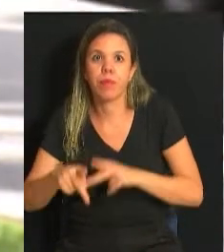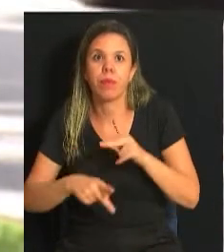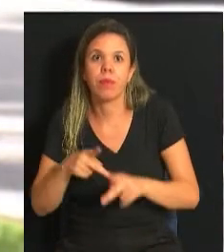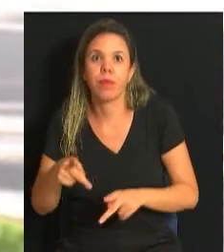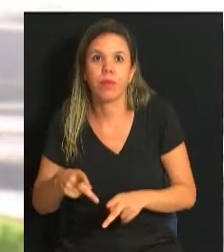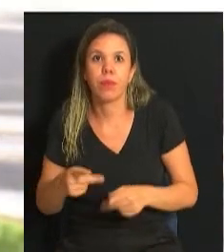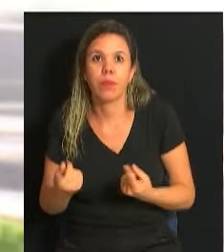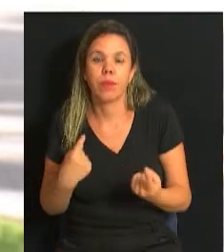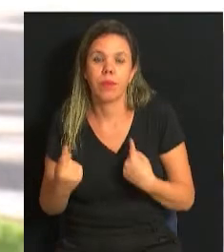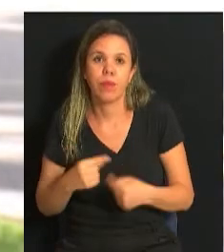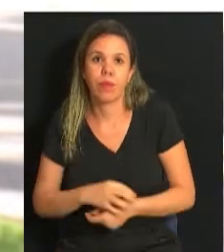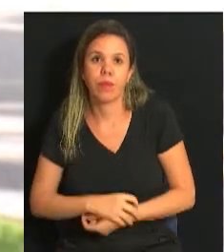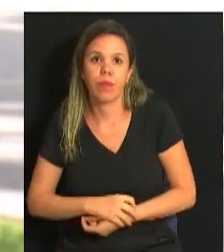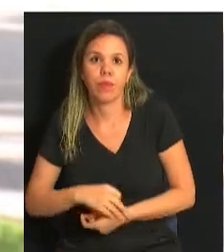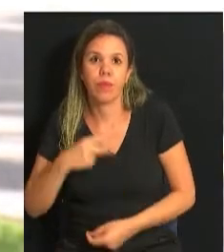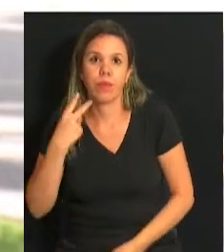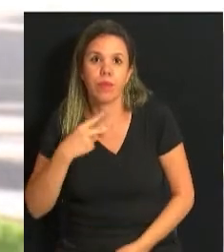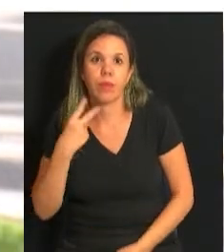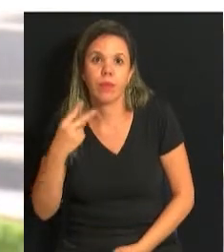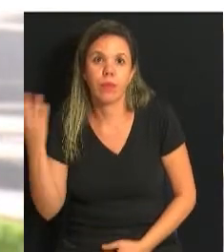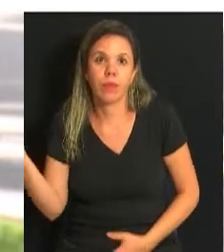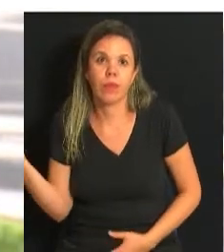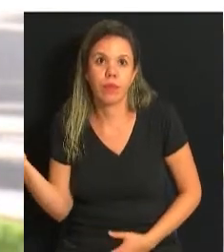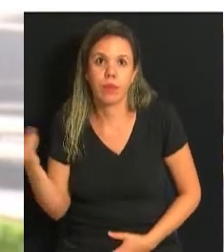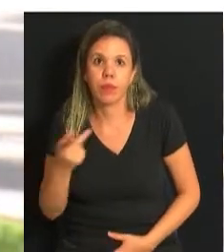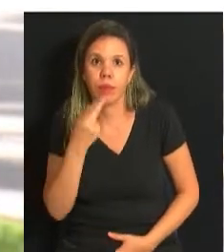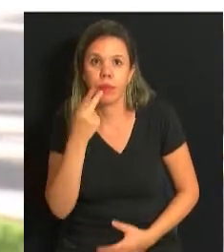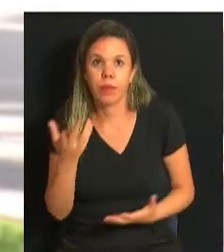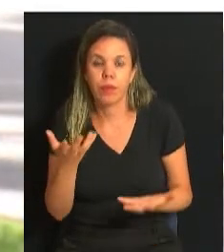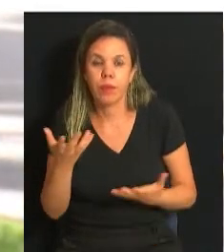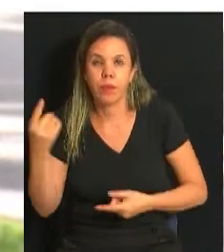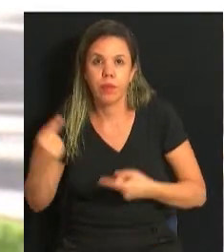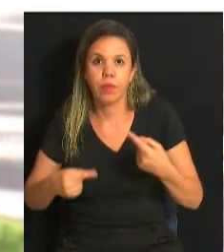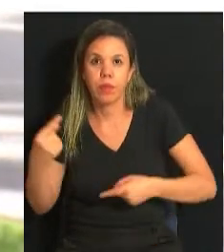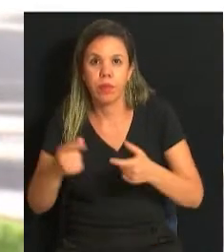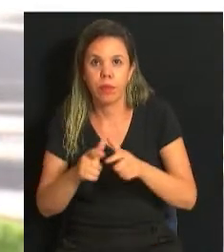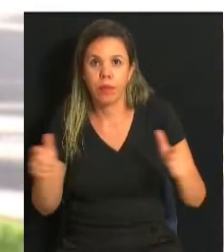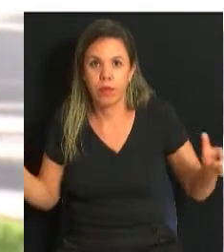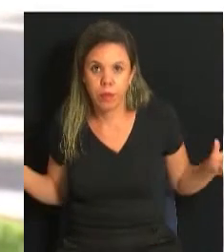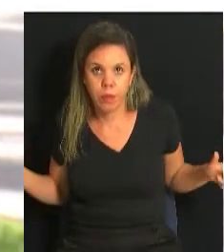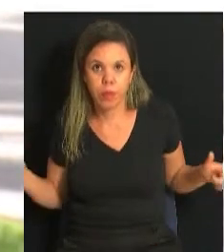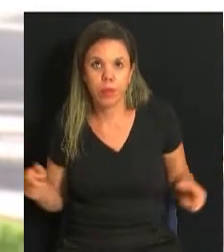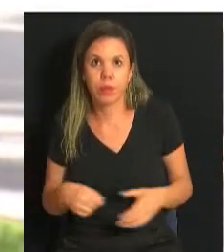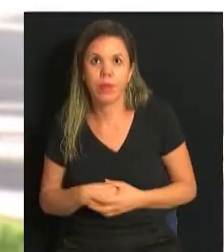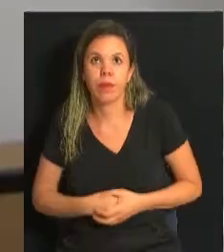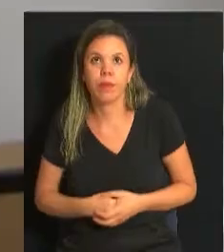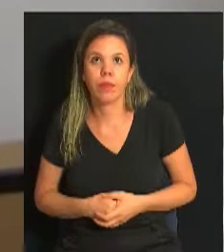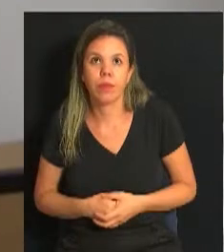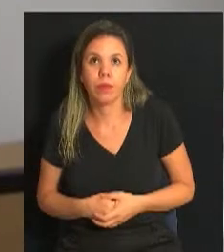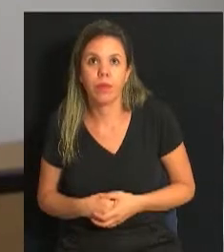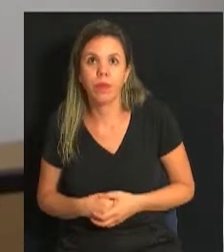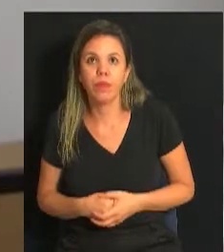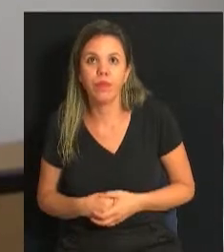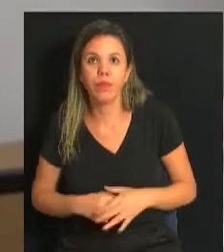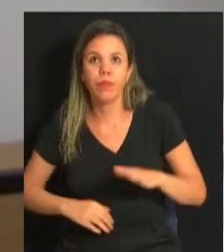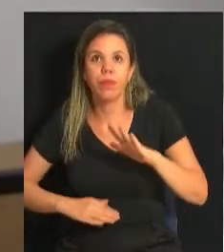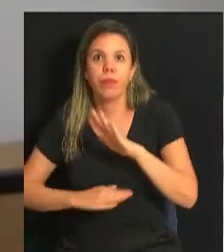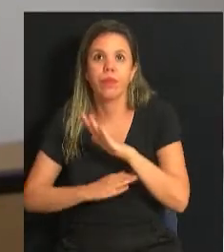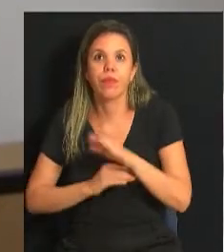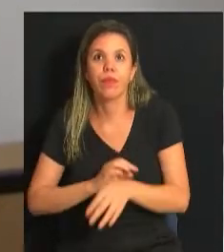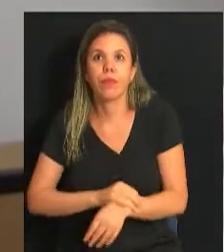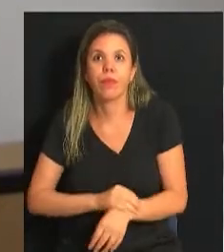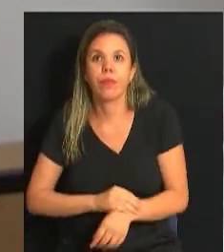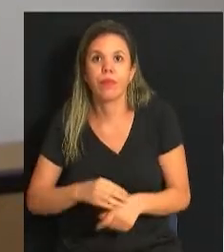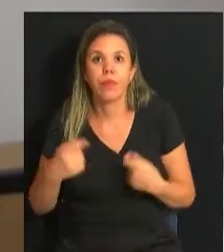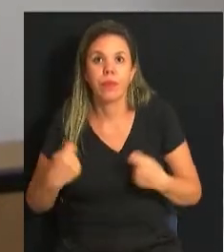entornos da Via mas o vereador Paulo Búfalo disse que quer uma discussão mais ampla a comissão Câmara Municipal